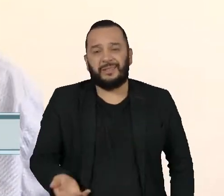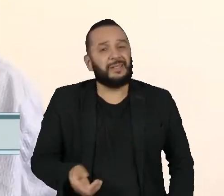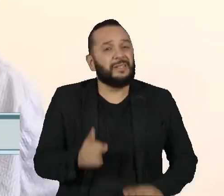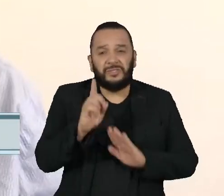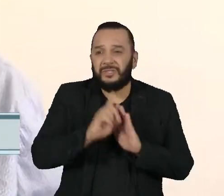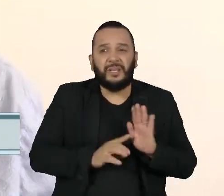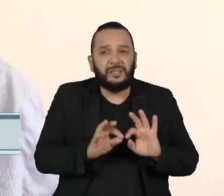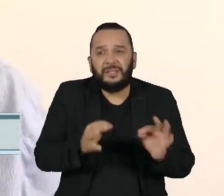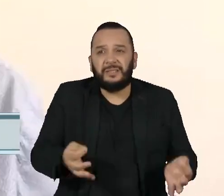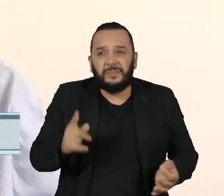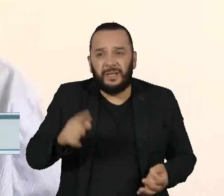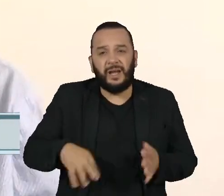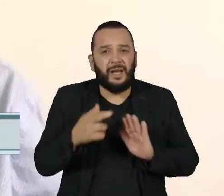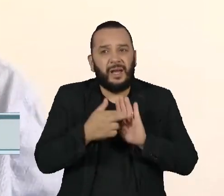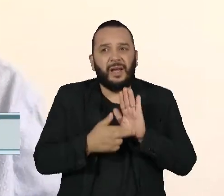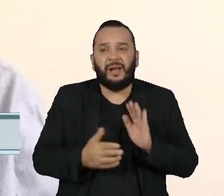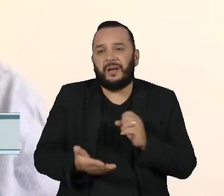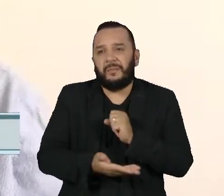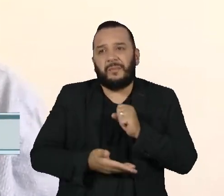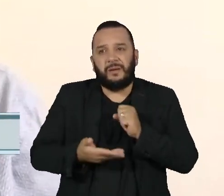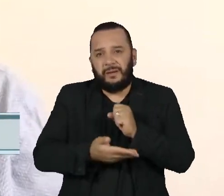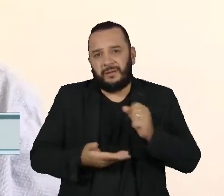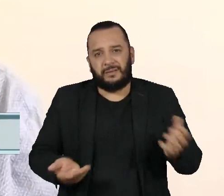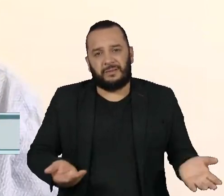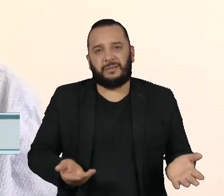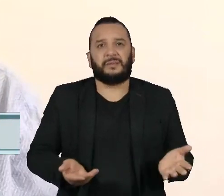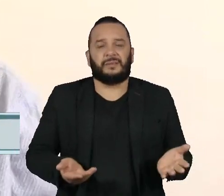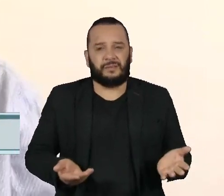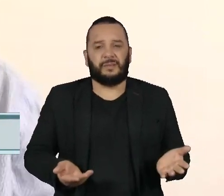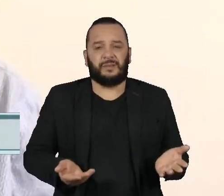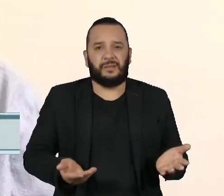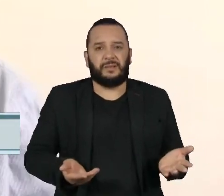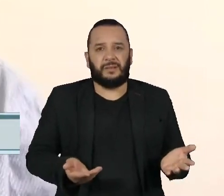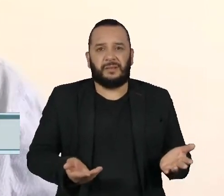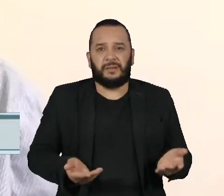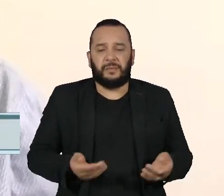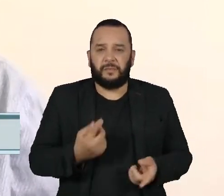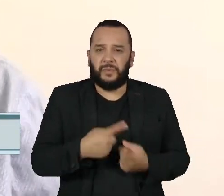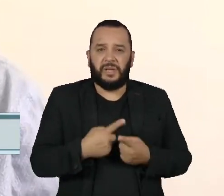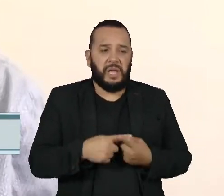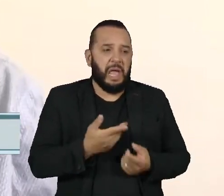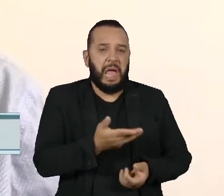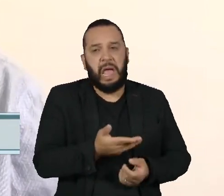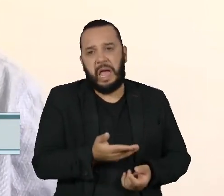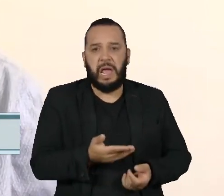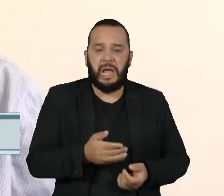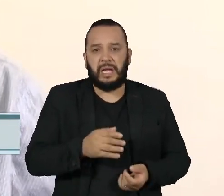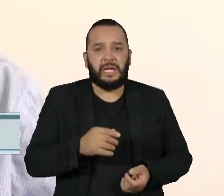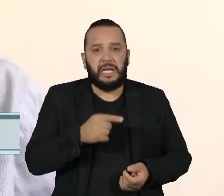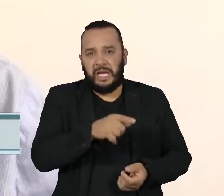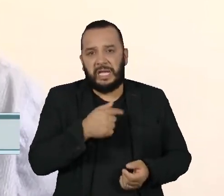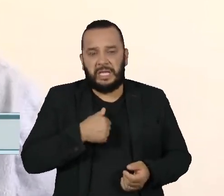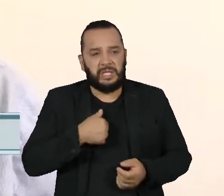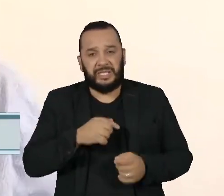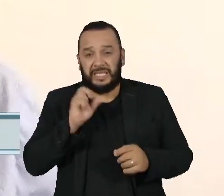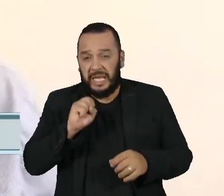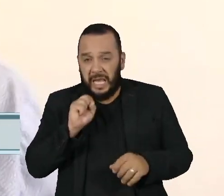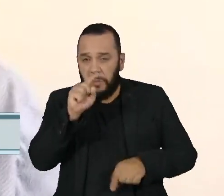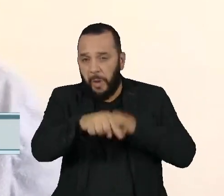são regras básicas do direito internacional humanitário, sob o argumento de que isso, de uma maneira ou de outra, iria